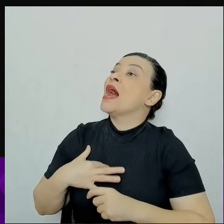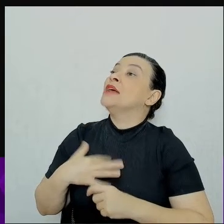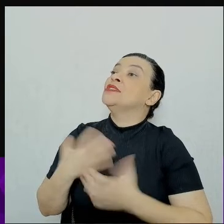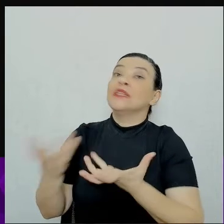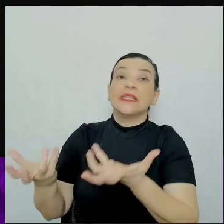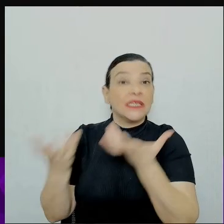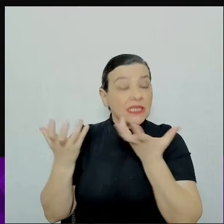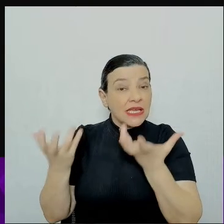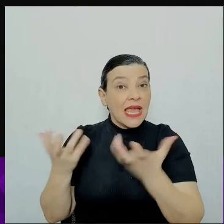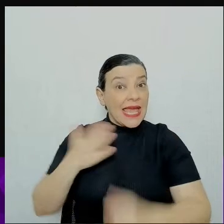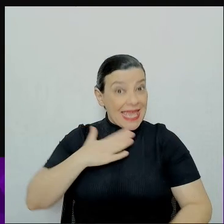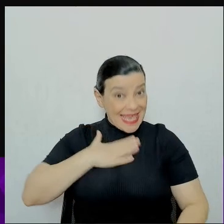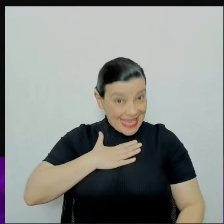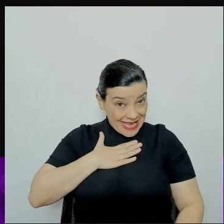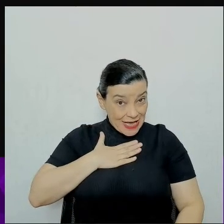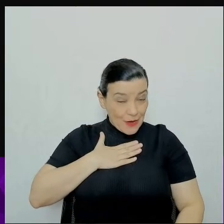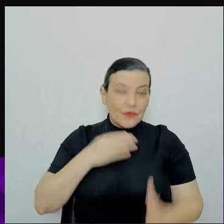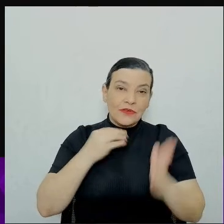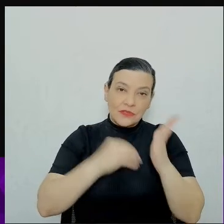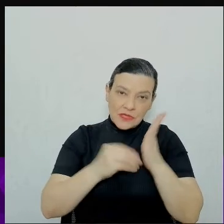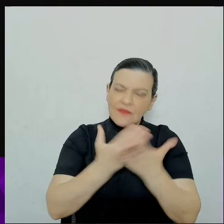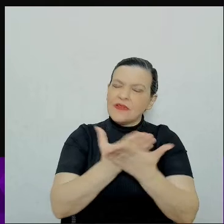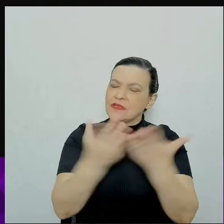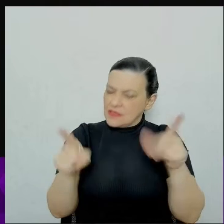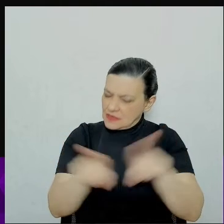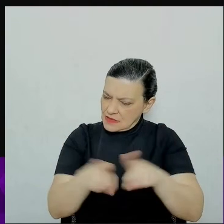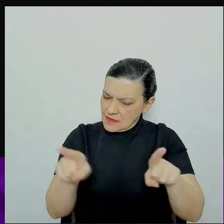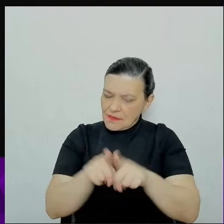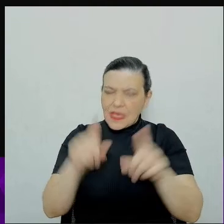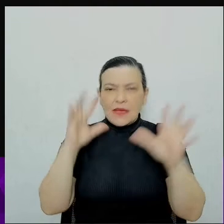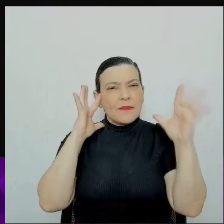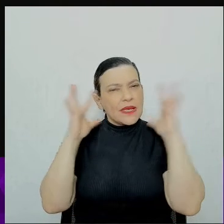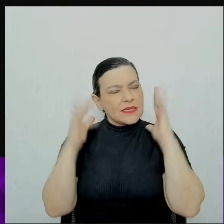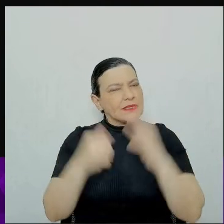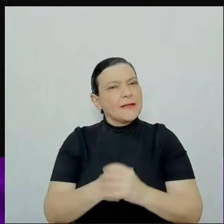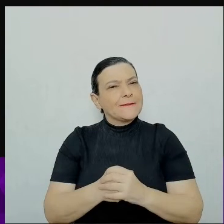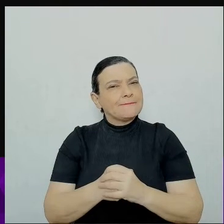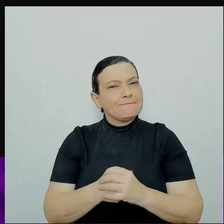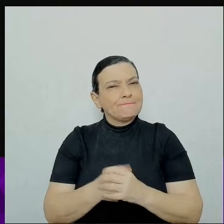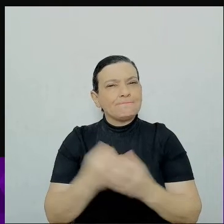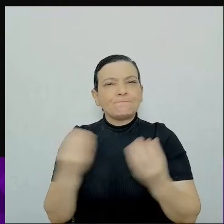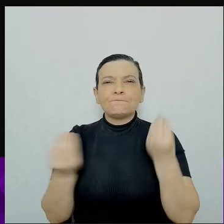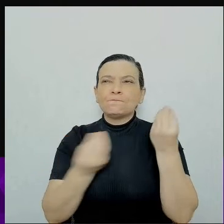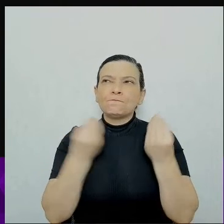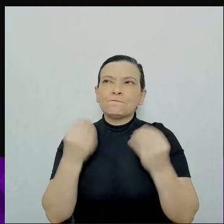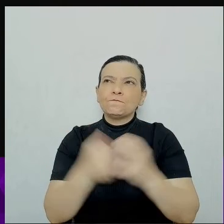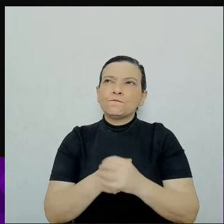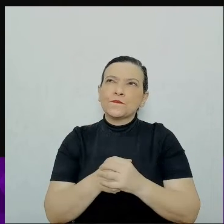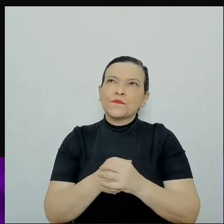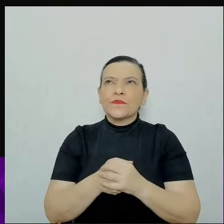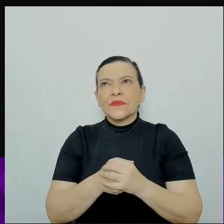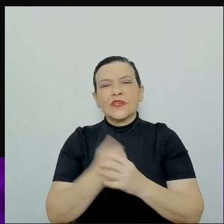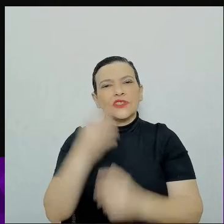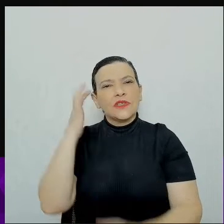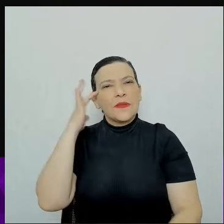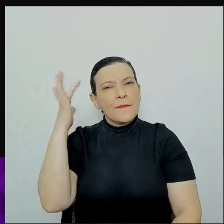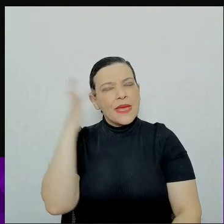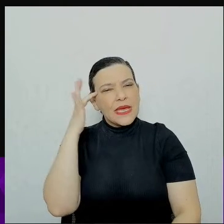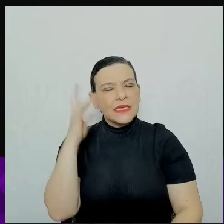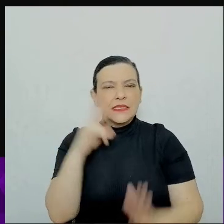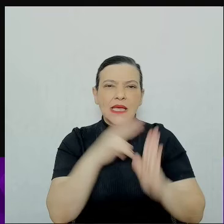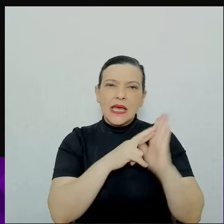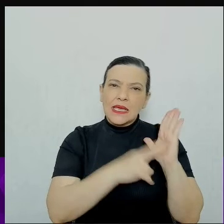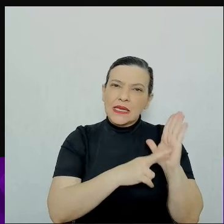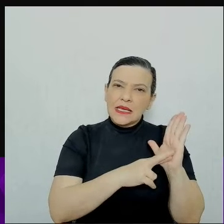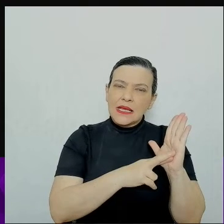enquanto designer, e eu convido vocês também a pensar que quando a gente olha da exceção a regras, pensar em produtos não é